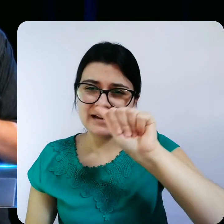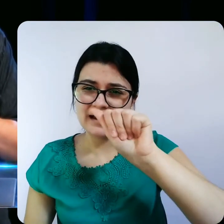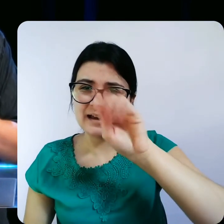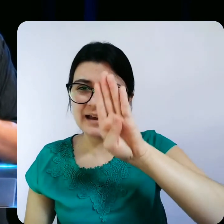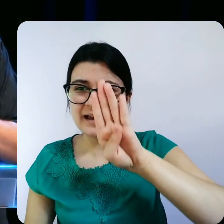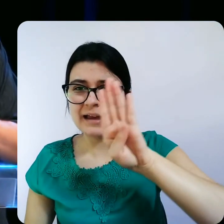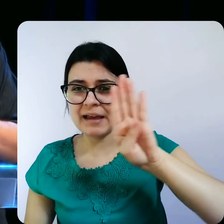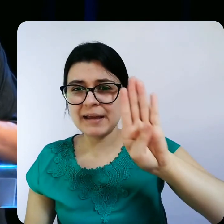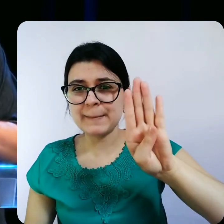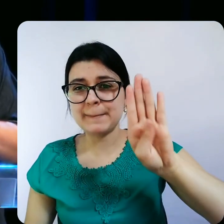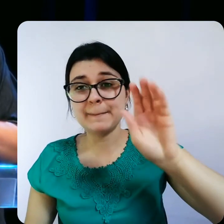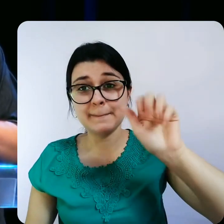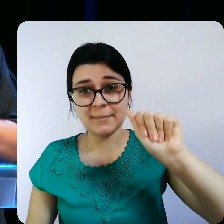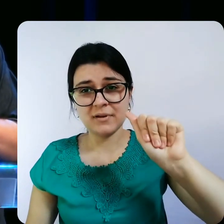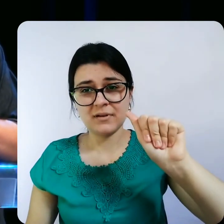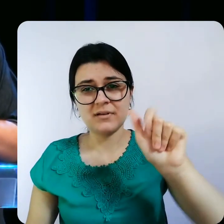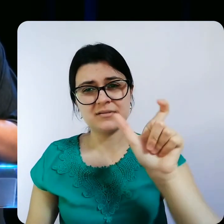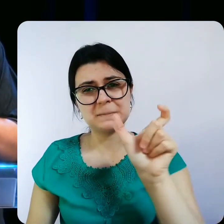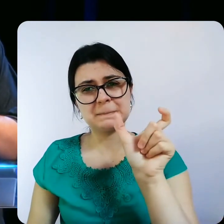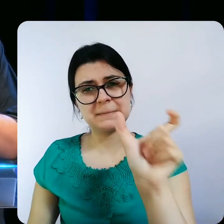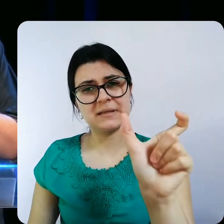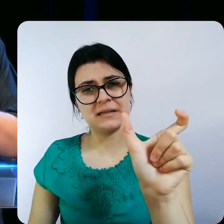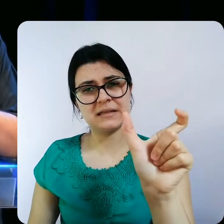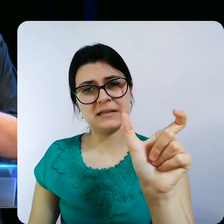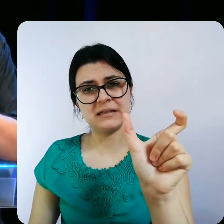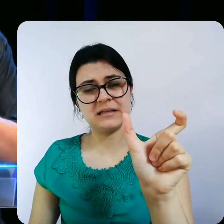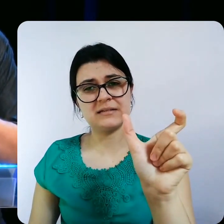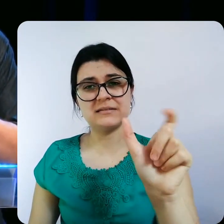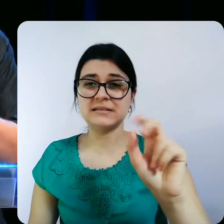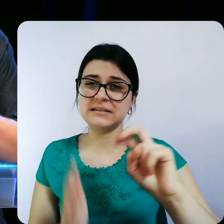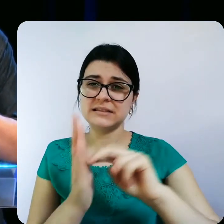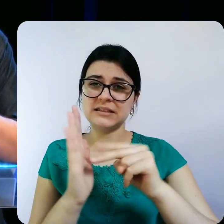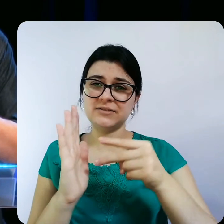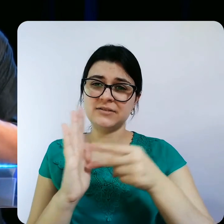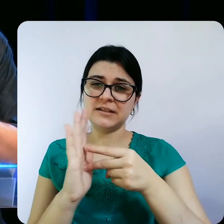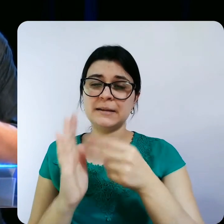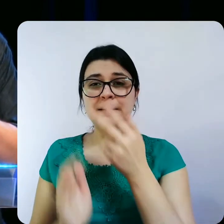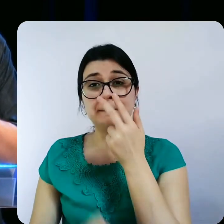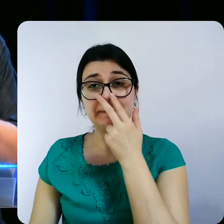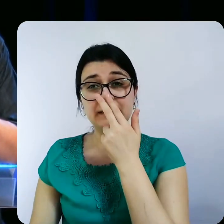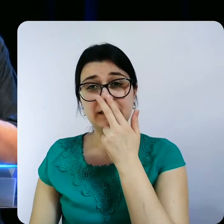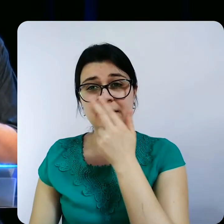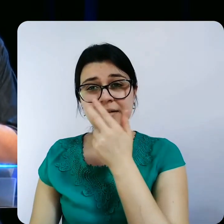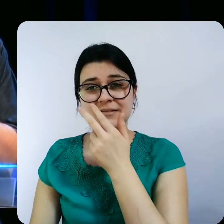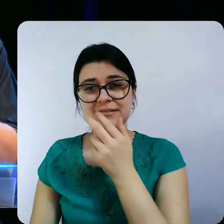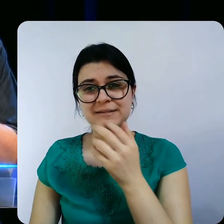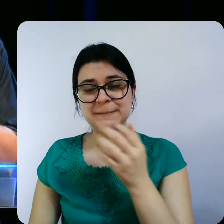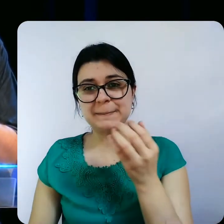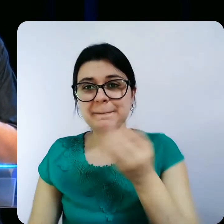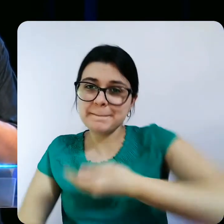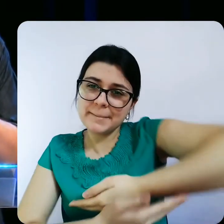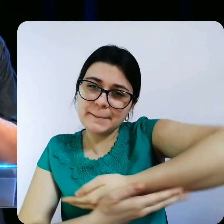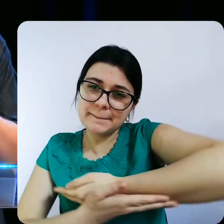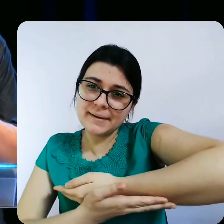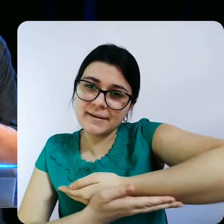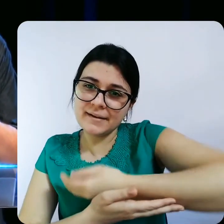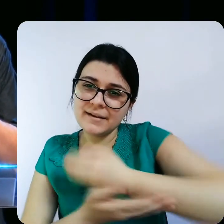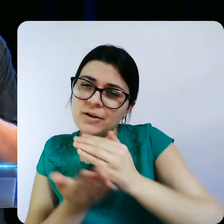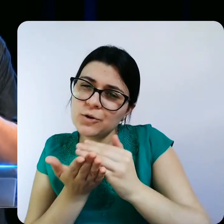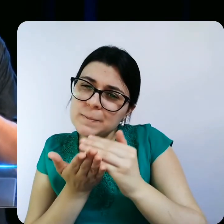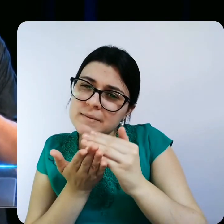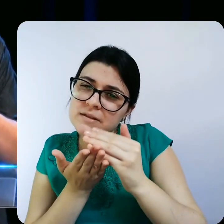termo que significa como um balbuciar de um bebê. Papai, papaizinho, paizinho,